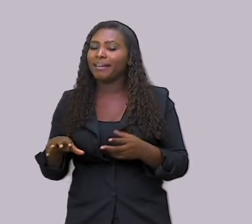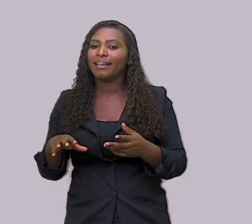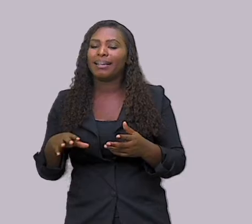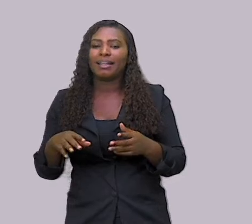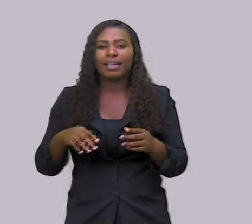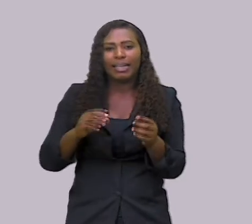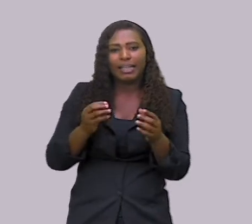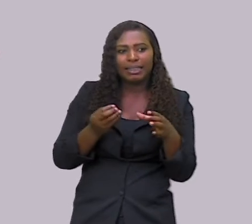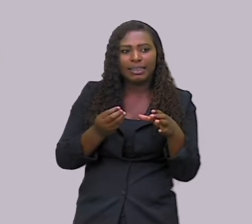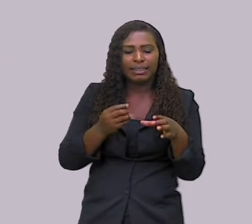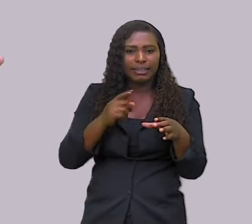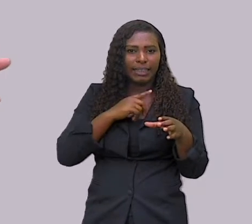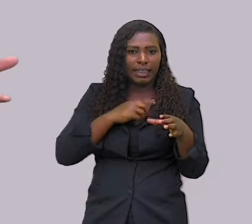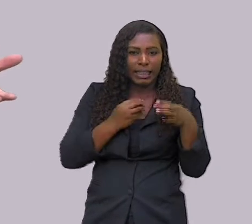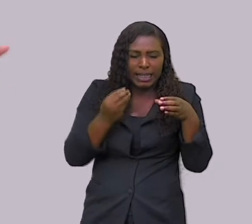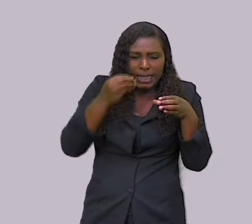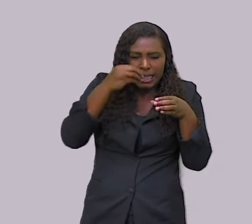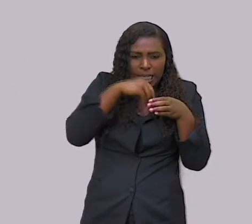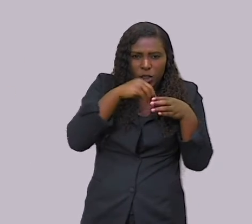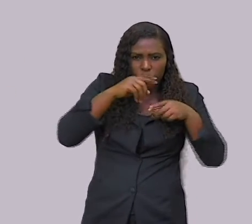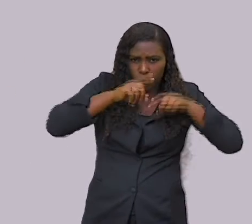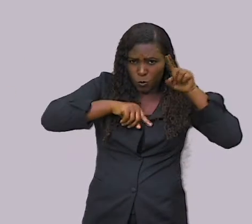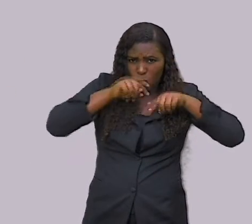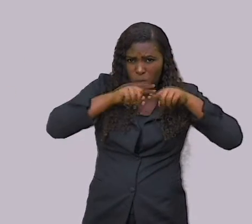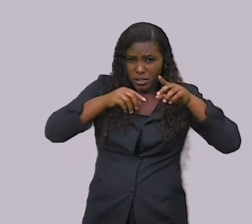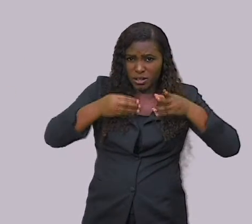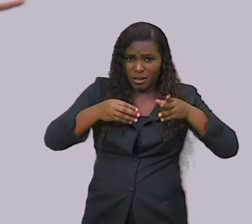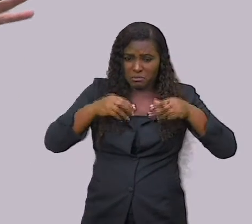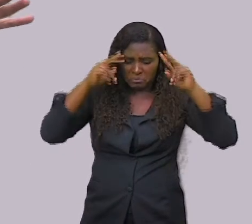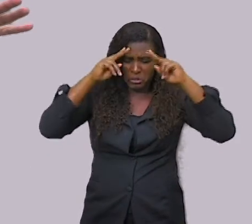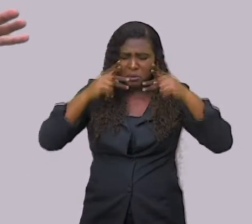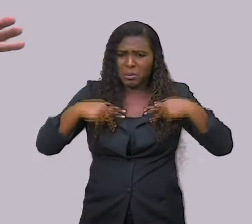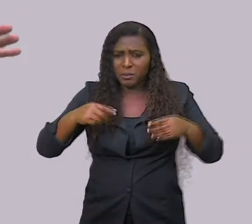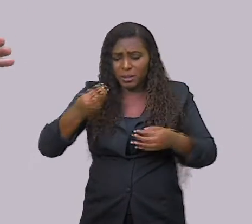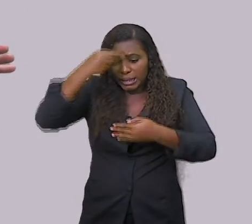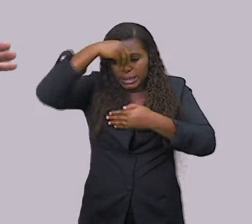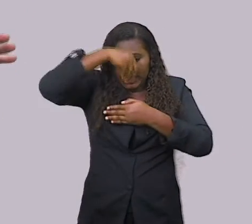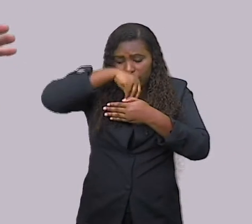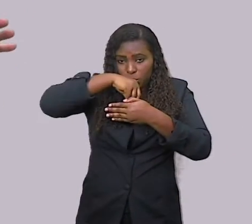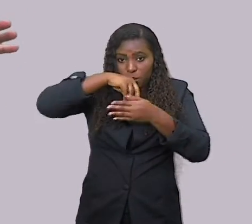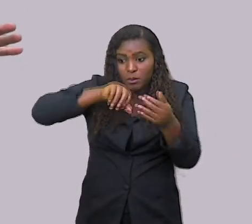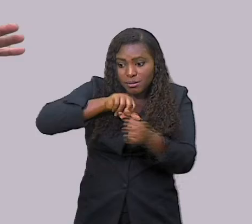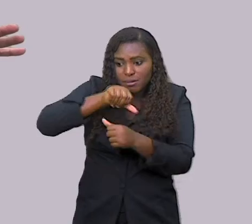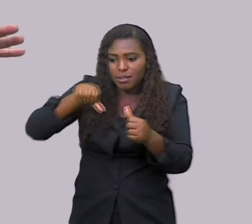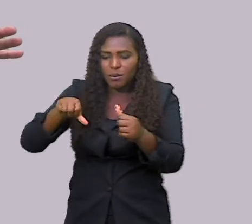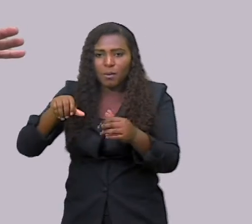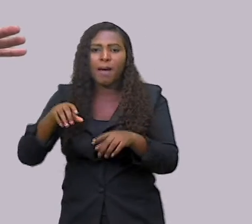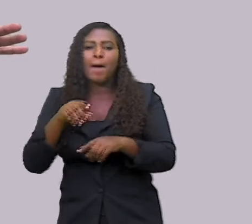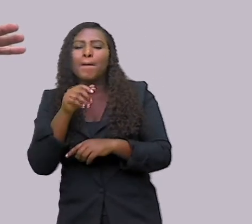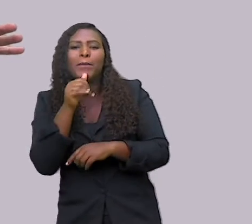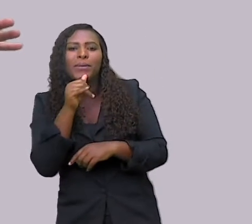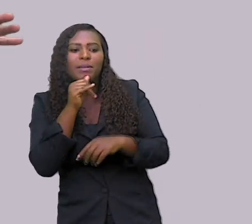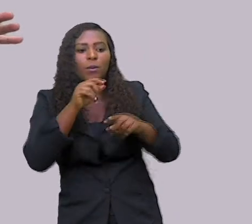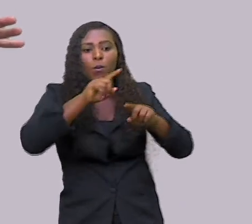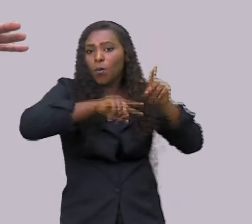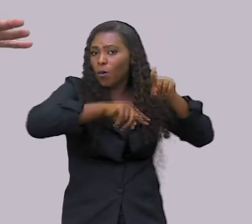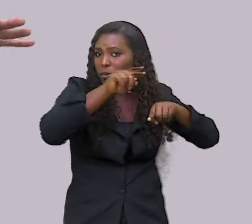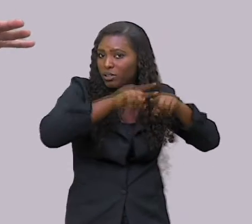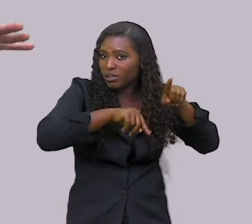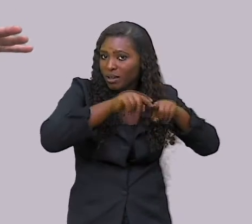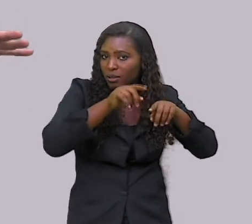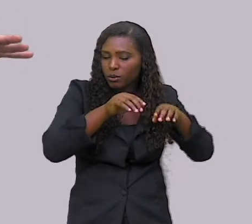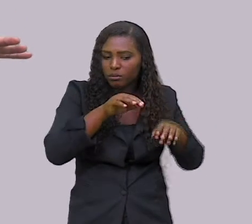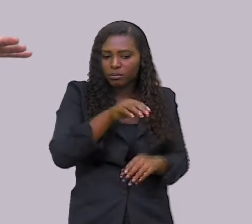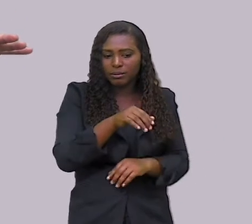cinética. Um objeto, né, a certa altura do chão, tem energia mecânica potencial quando